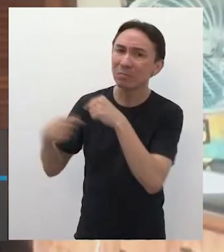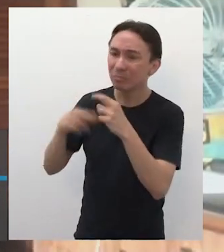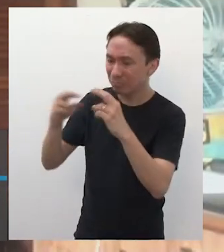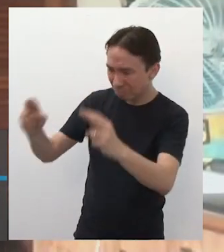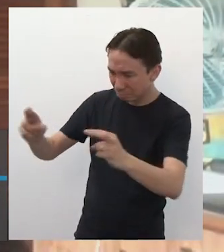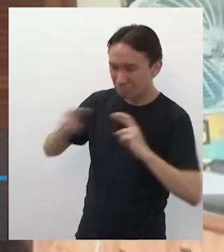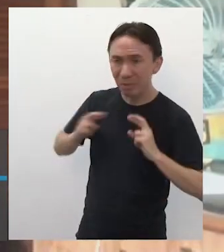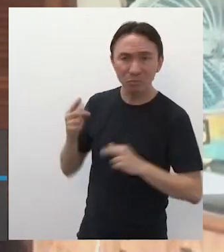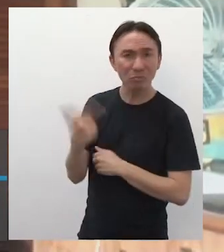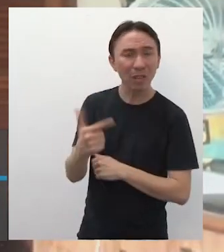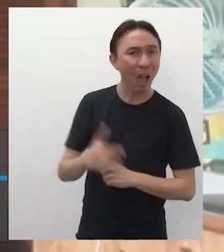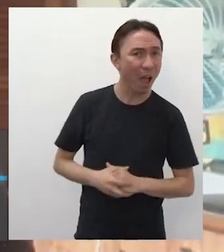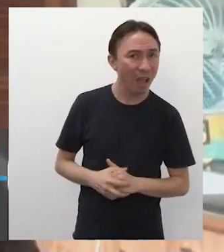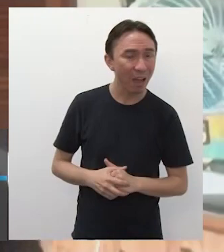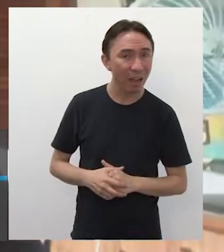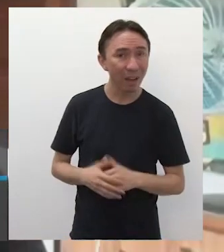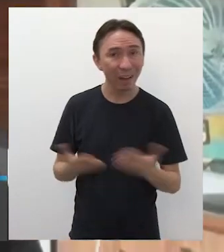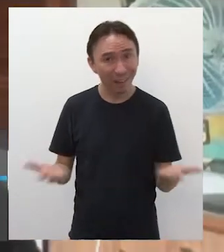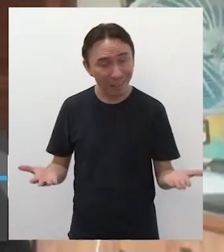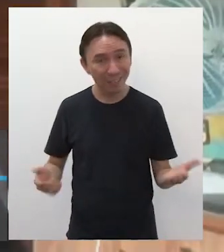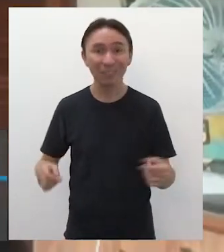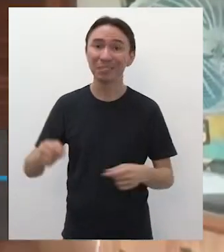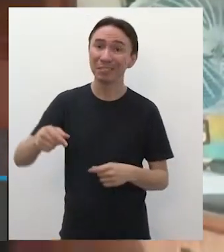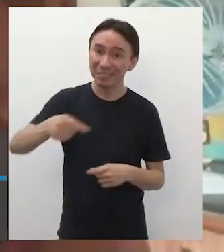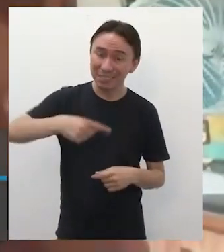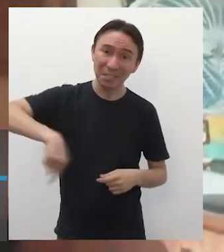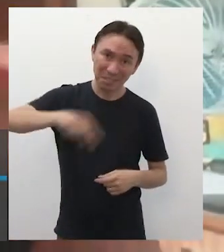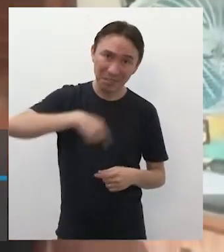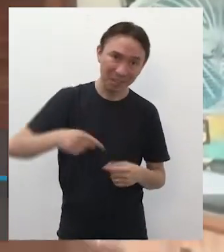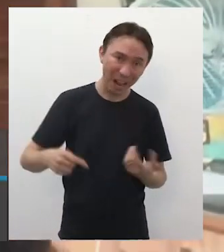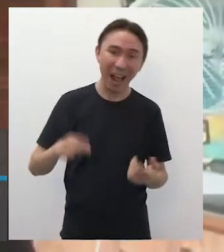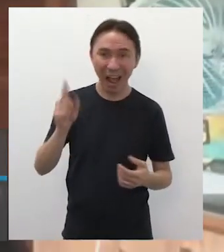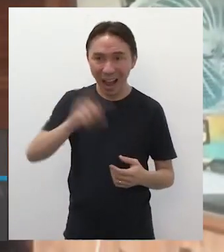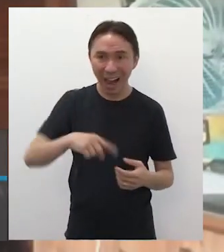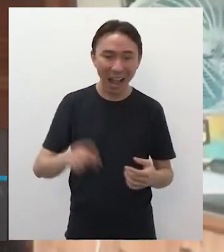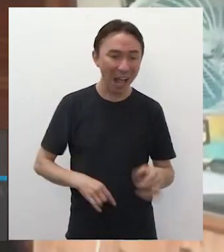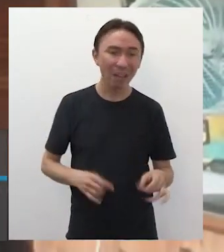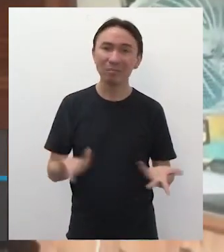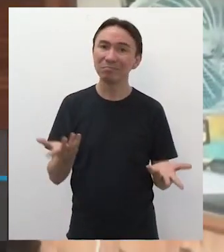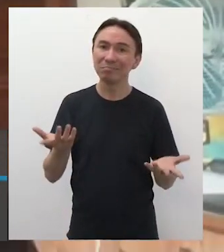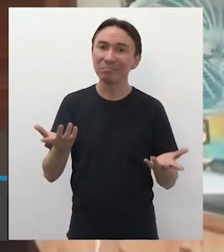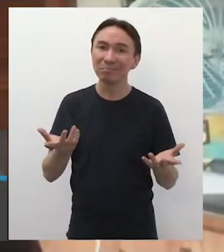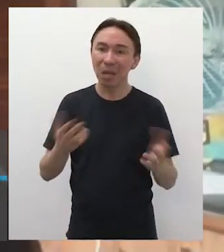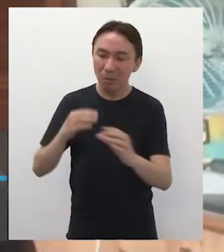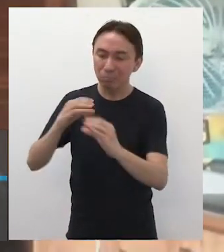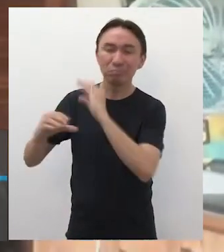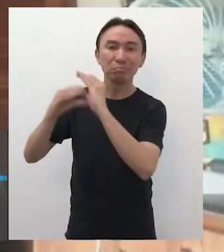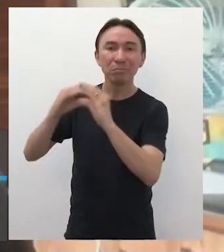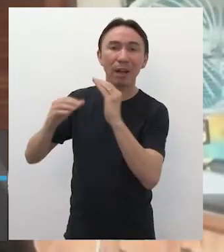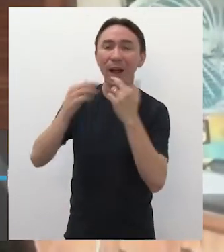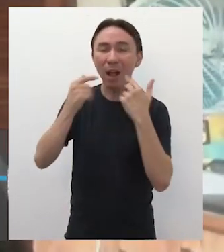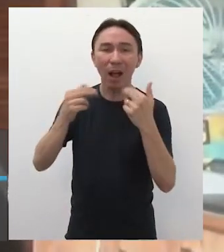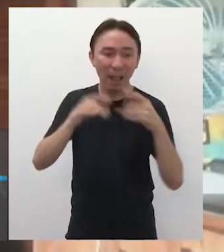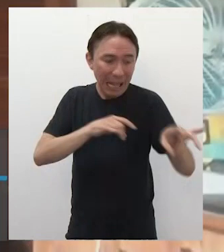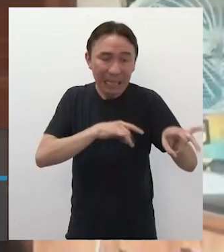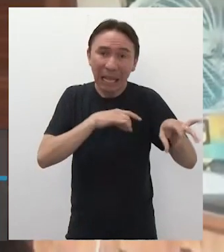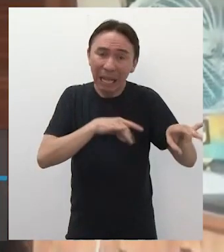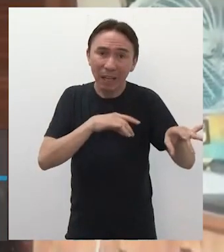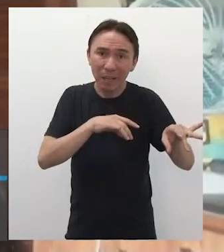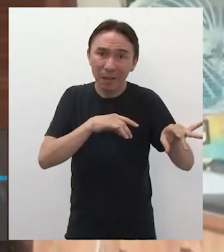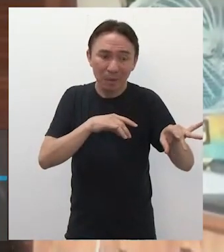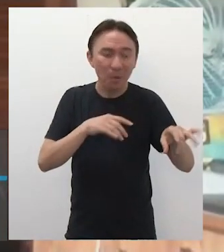mensagem eu compartilhei com o grupo que assistiu na nossa primeira parte da comunicação, mas para dizer o que eu